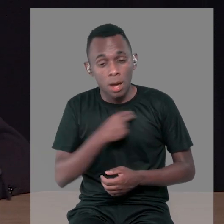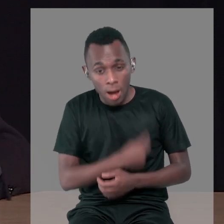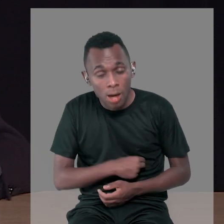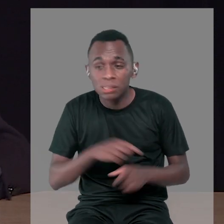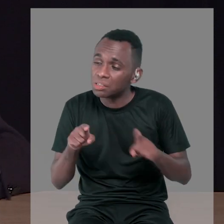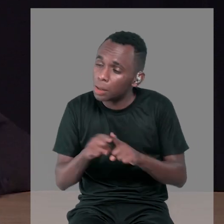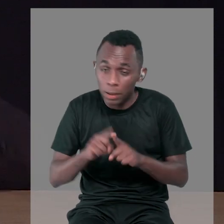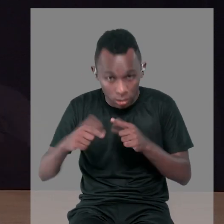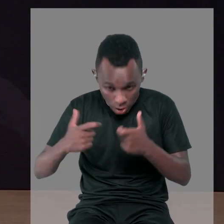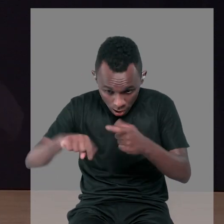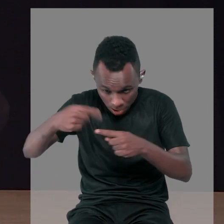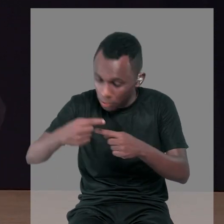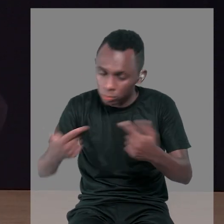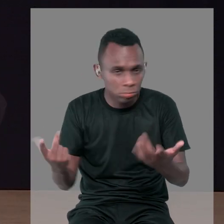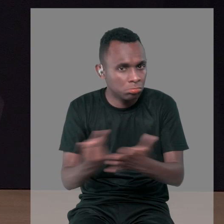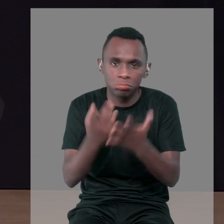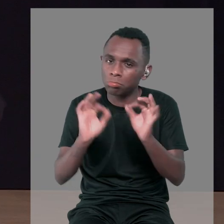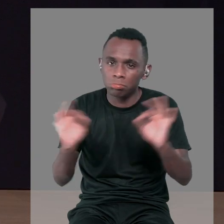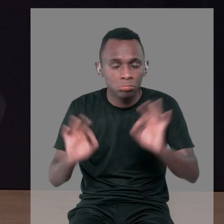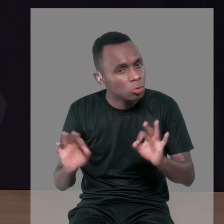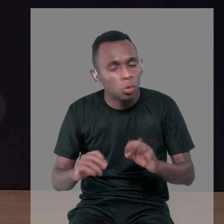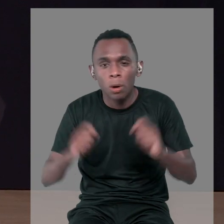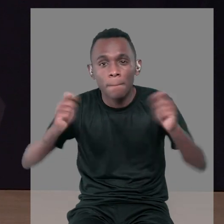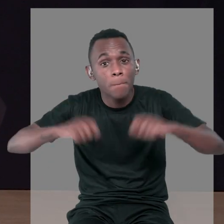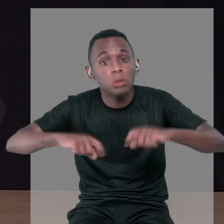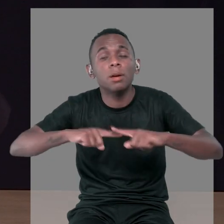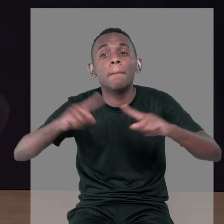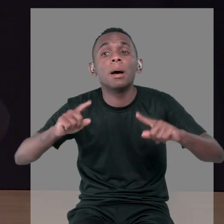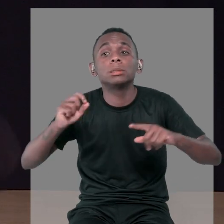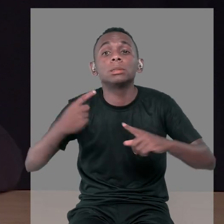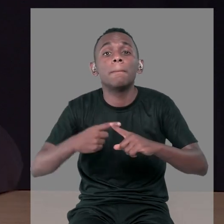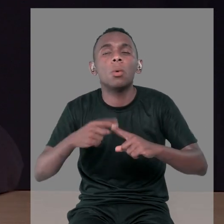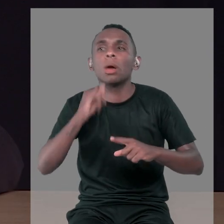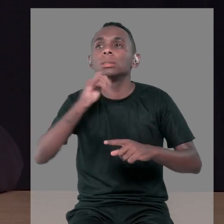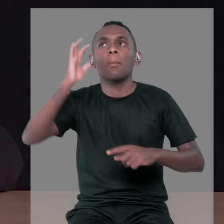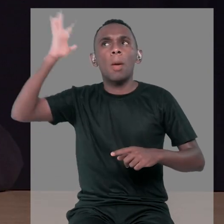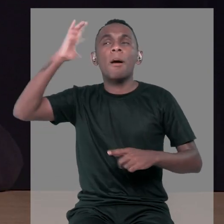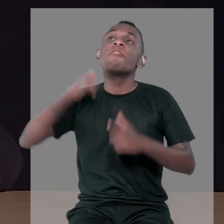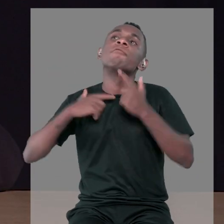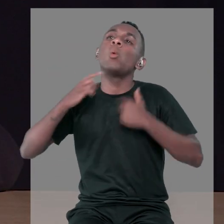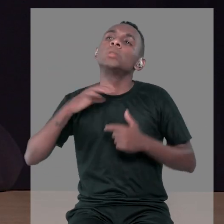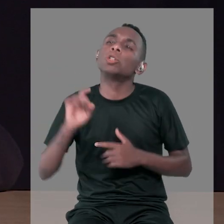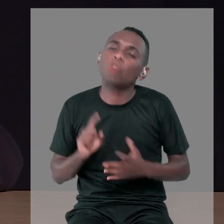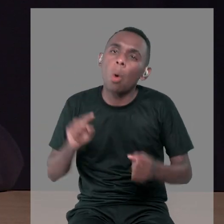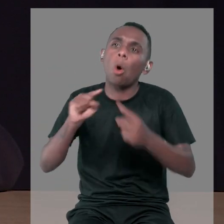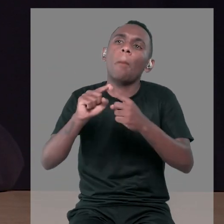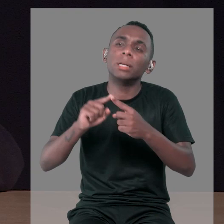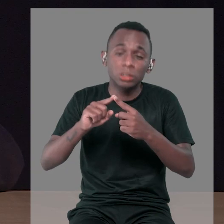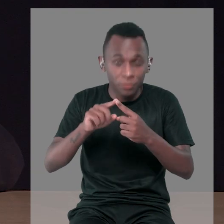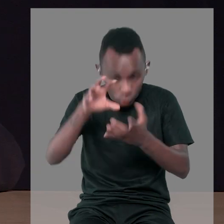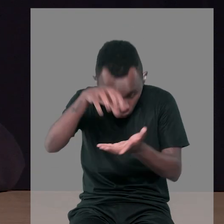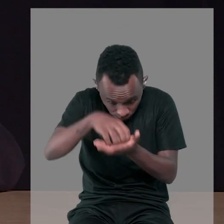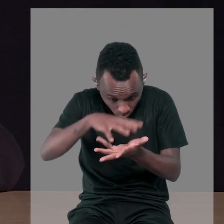ilusão curiosa, porque como ela atingiu, enquanto ilusão, o núcleo econômico do planeta, ela se disseminou como uma